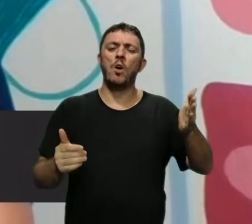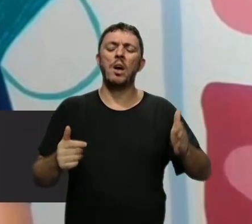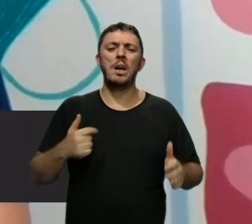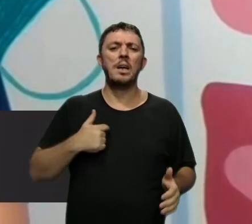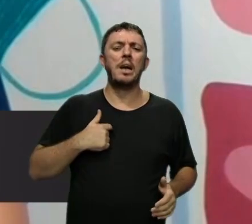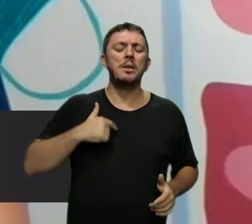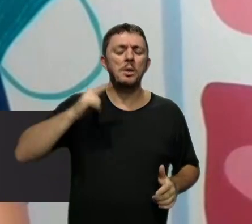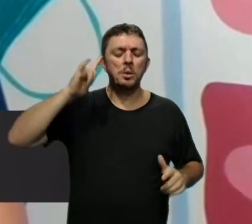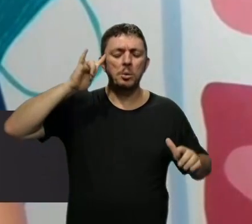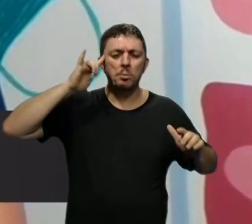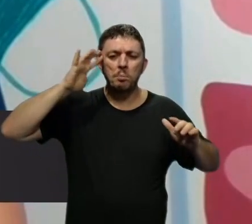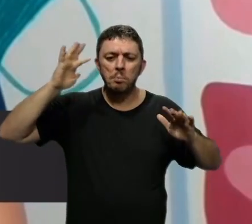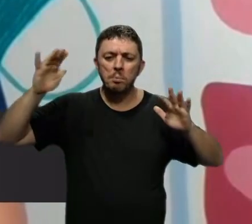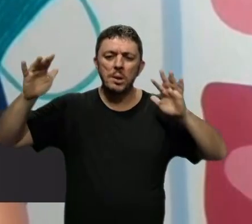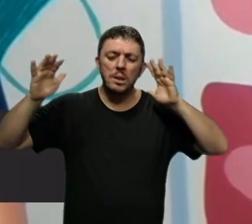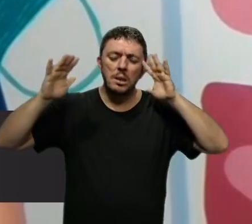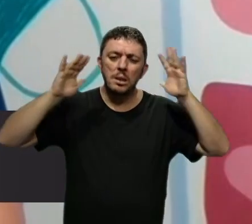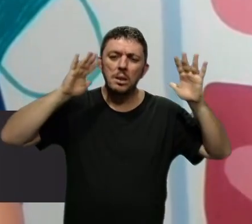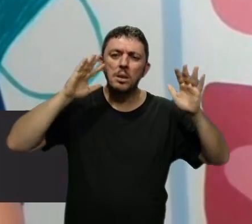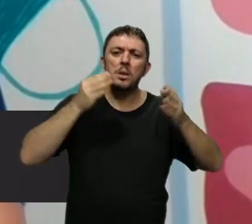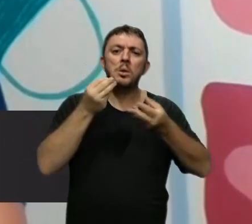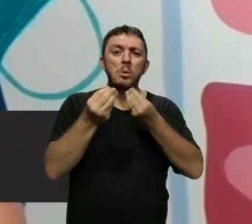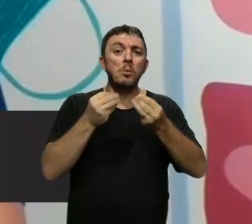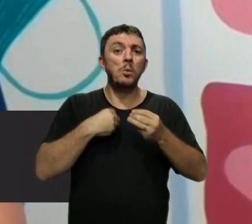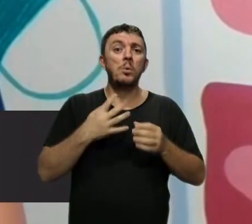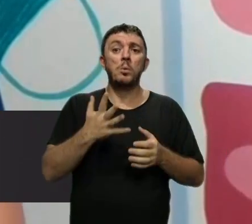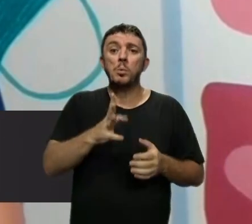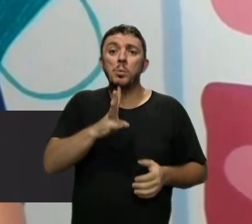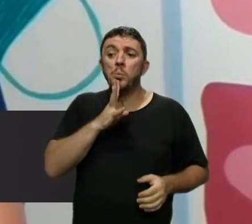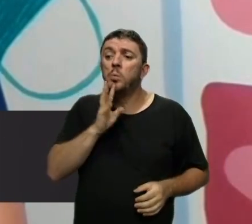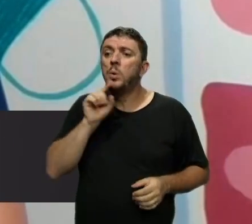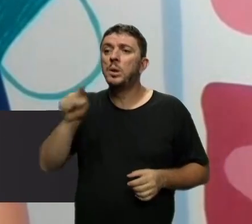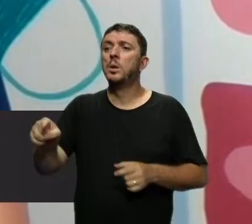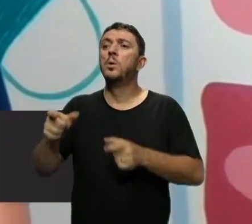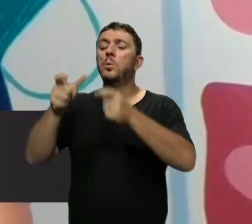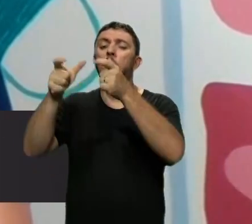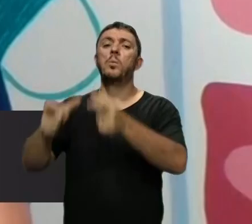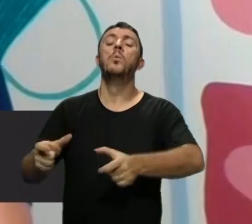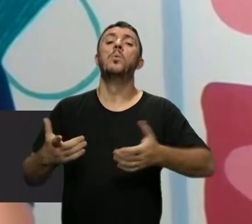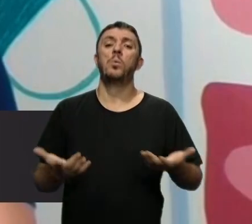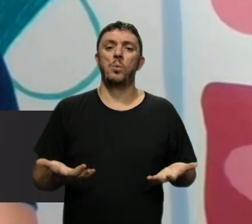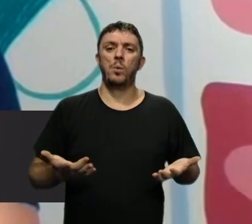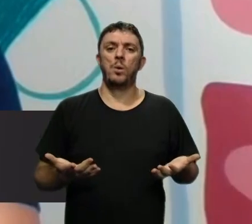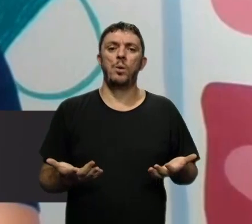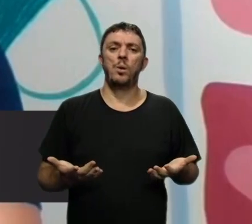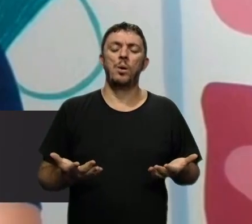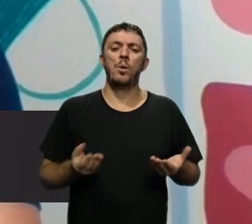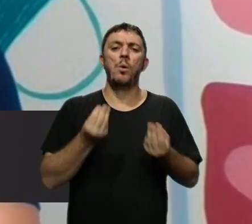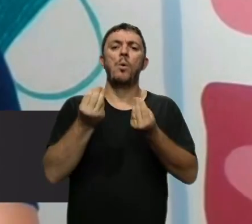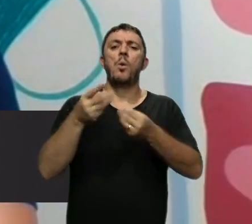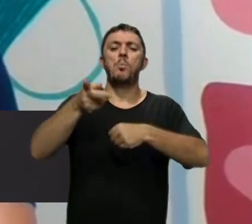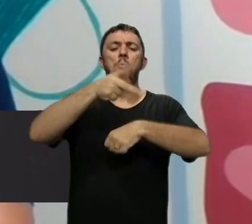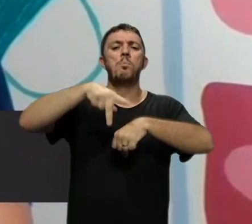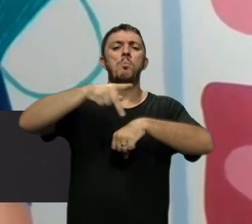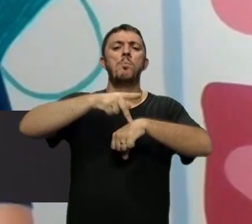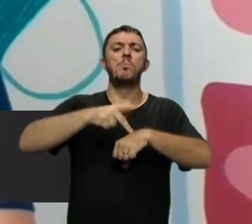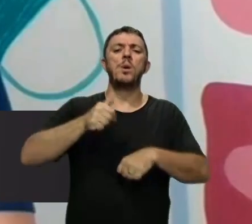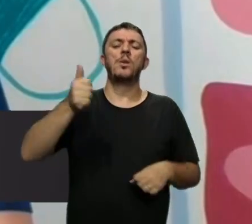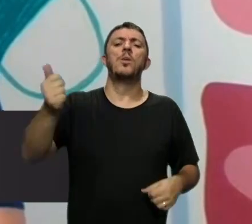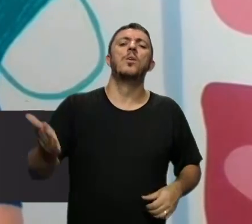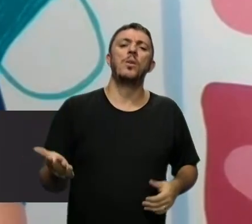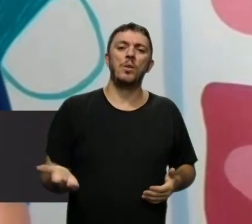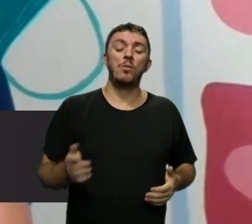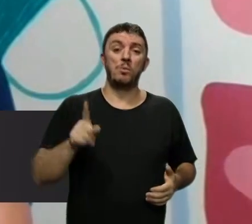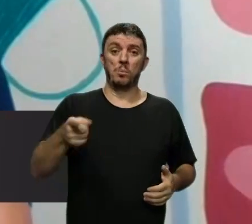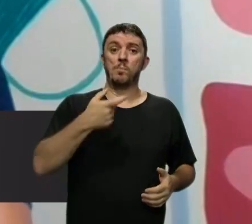me perseguiam, né? Eu preciso conhecer esse lugar, gente. Como é que eles estão num país, né?